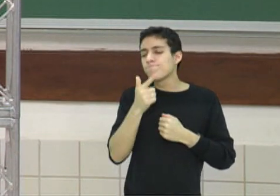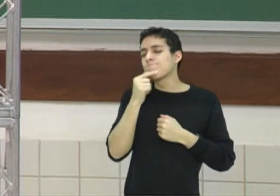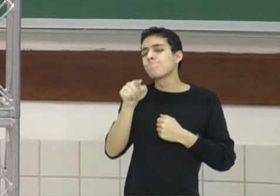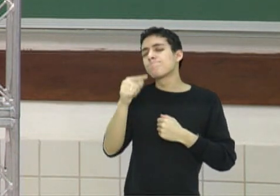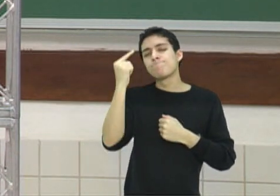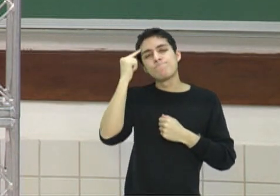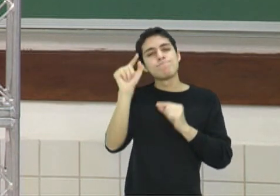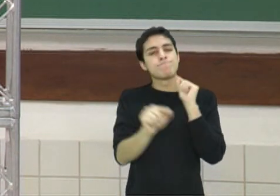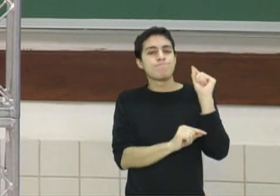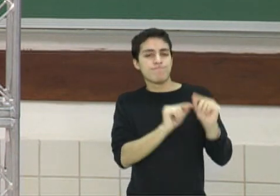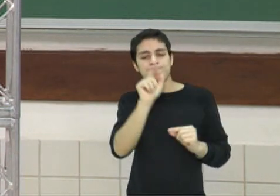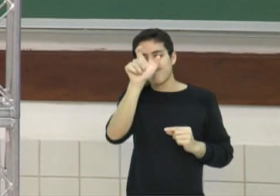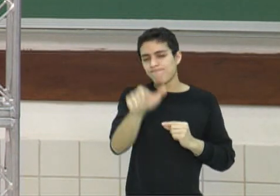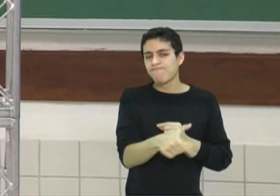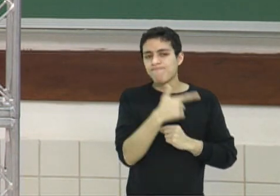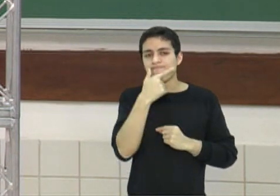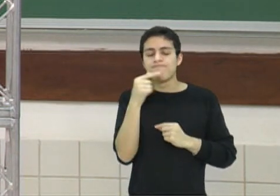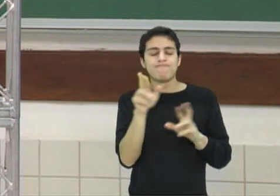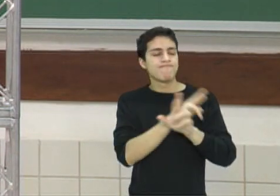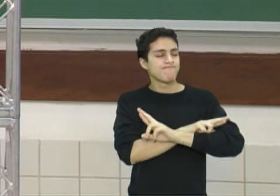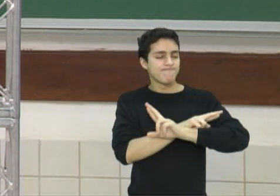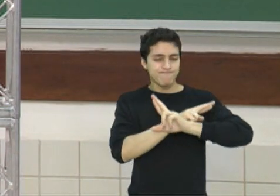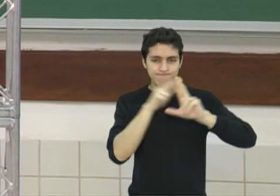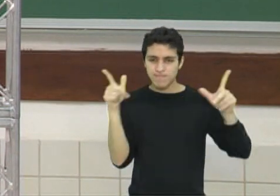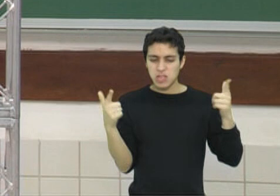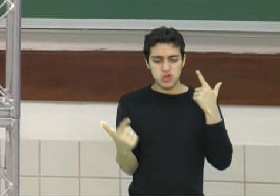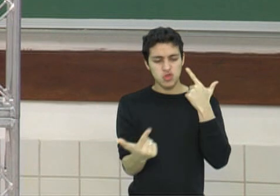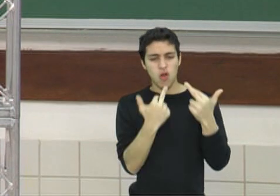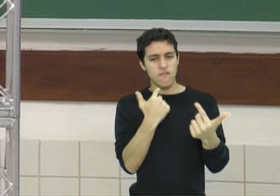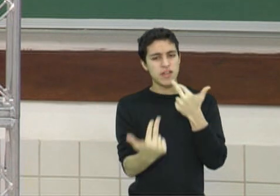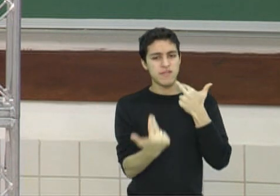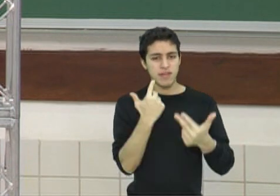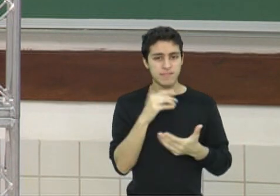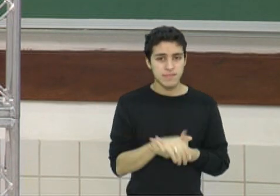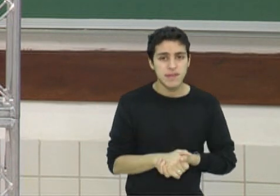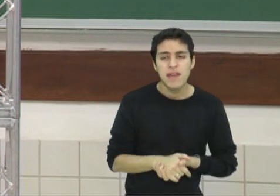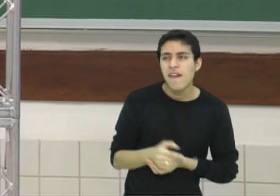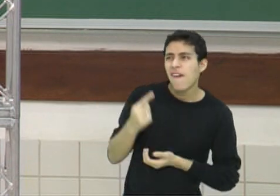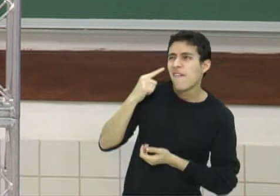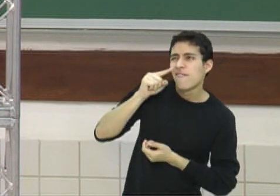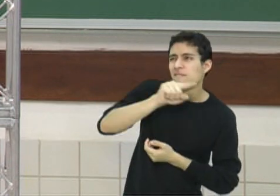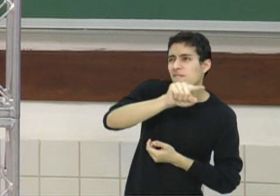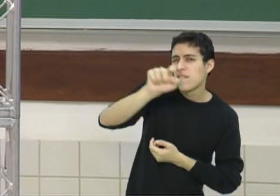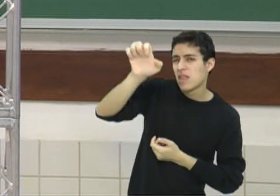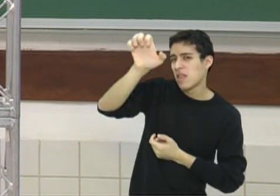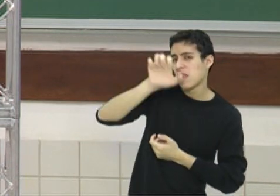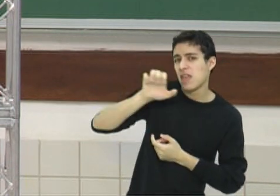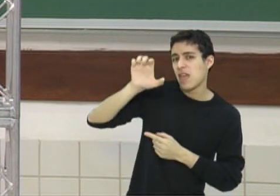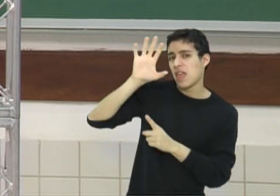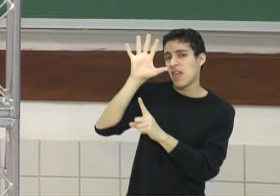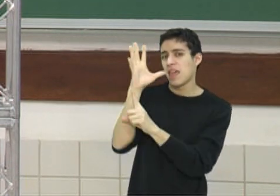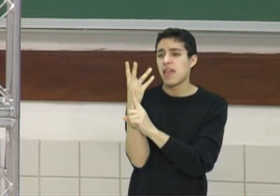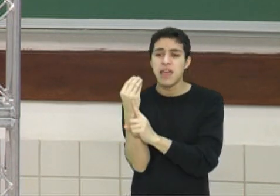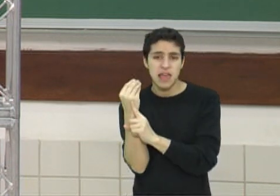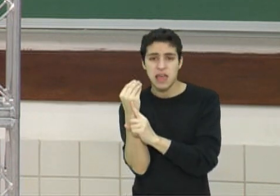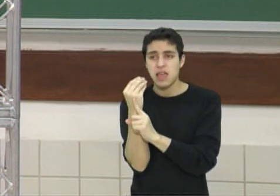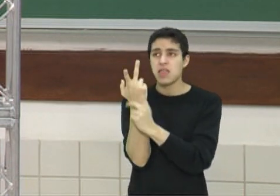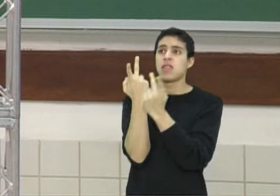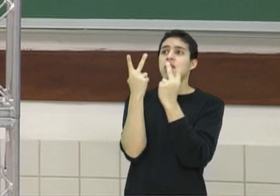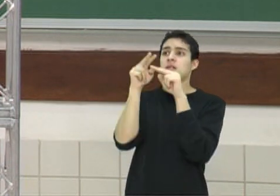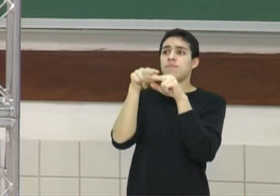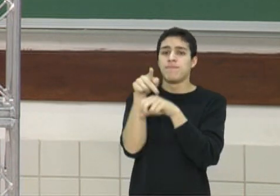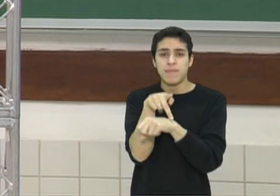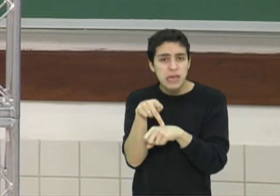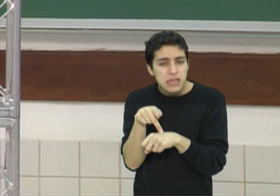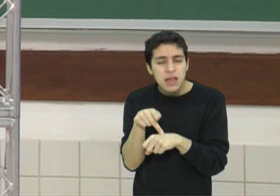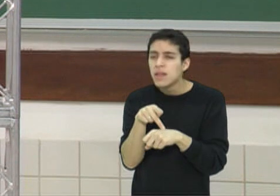idealista, desse homem que foi inovador? Ele viu lá fora uma arte que ela não estava condicionada a um país,